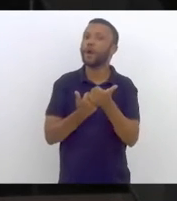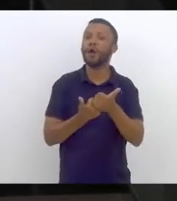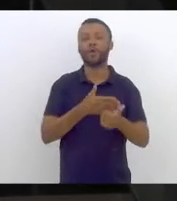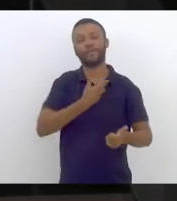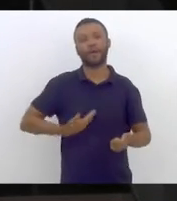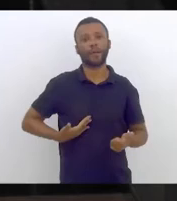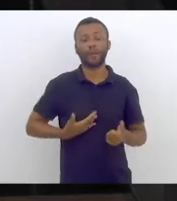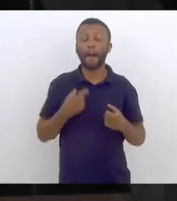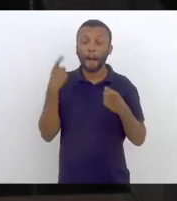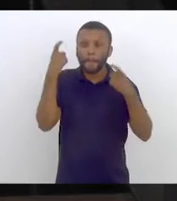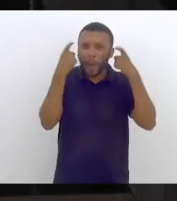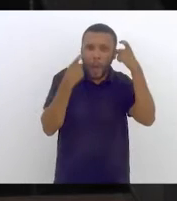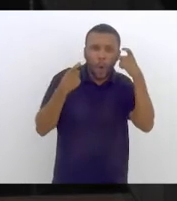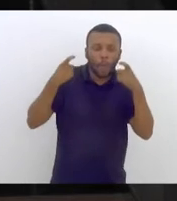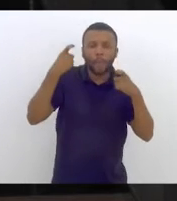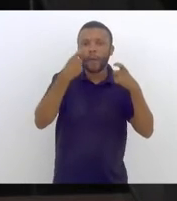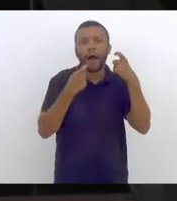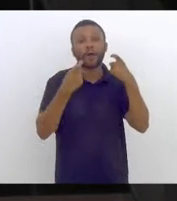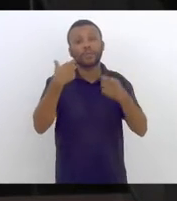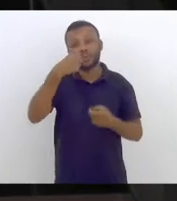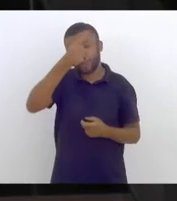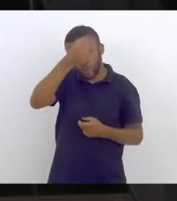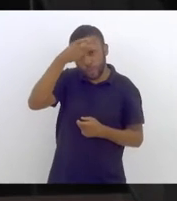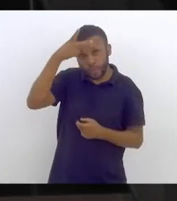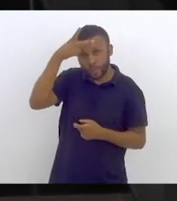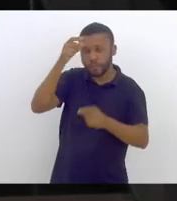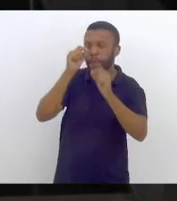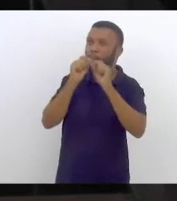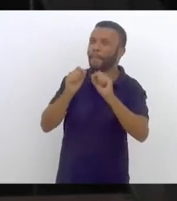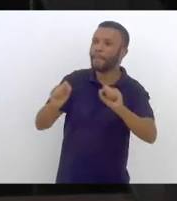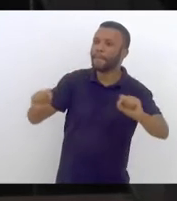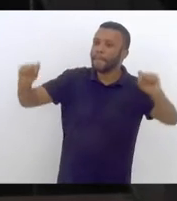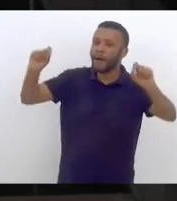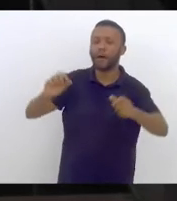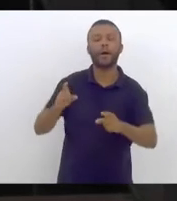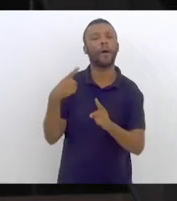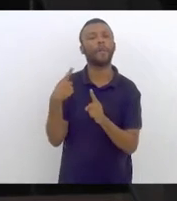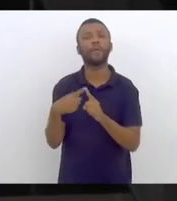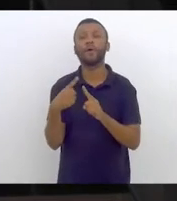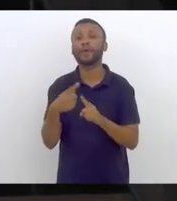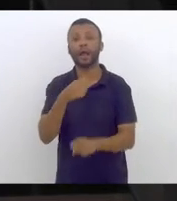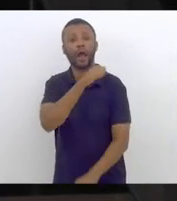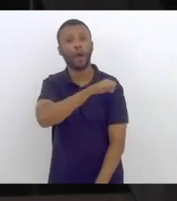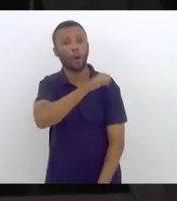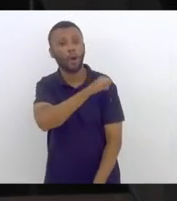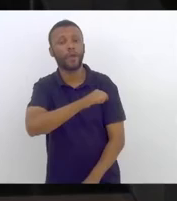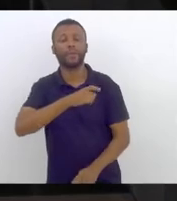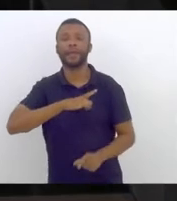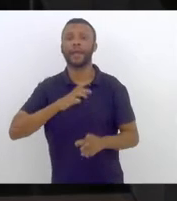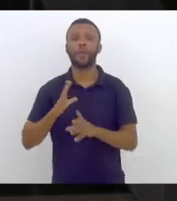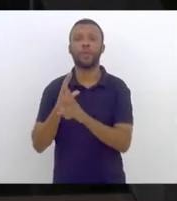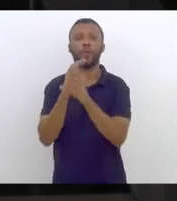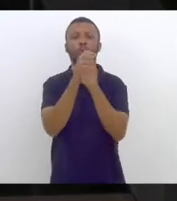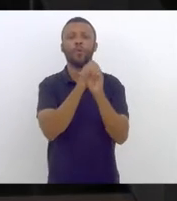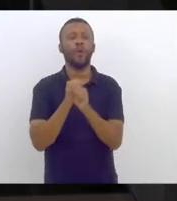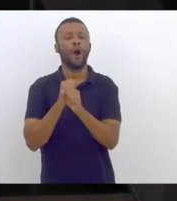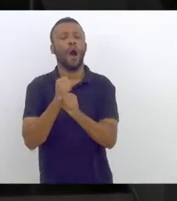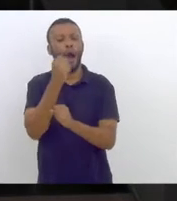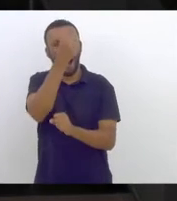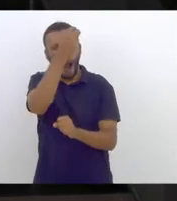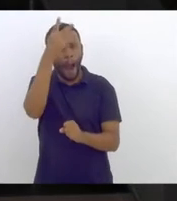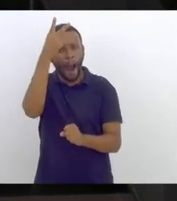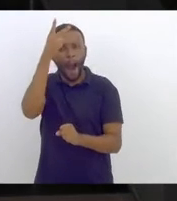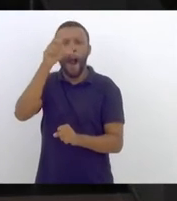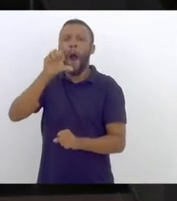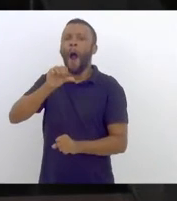preocupados com as suas bases municipais. Porque o Rio de Janeiro tem 92 municípios.